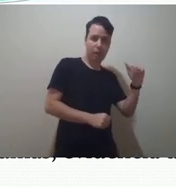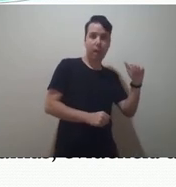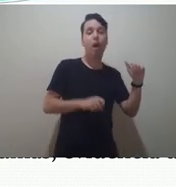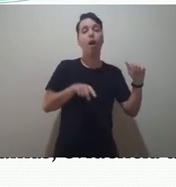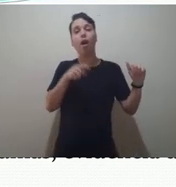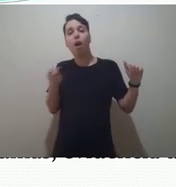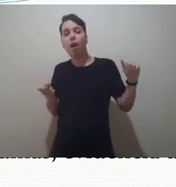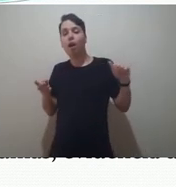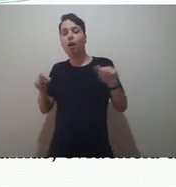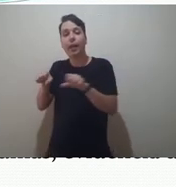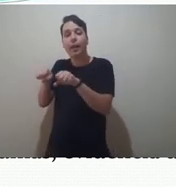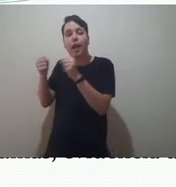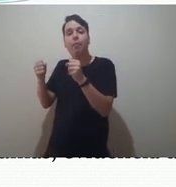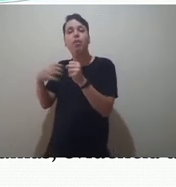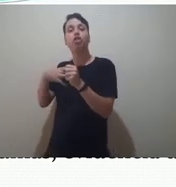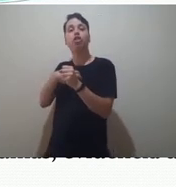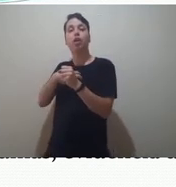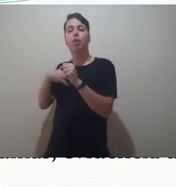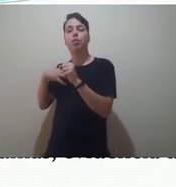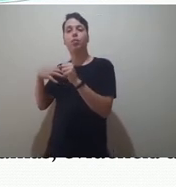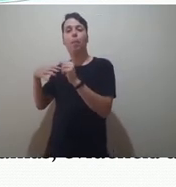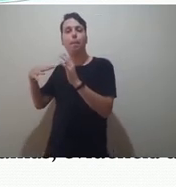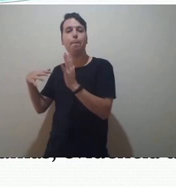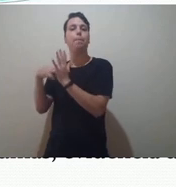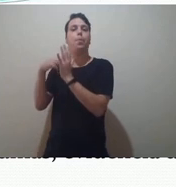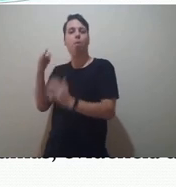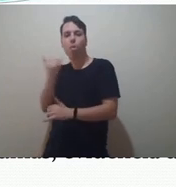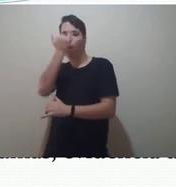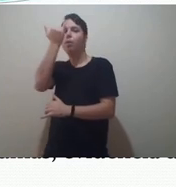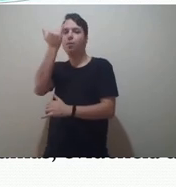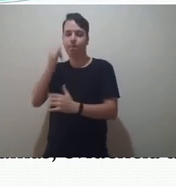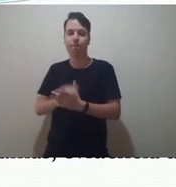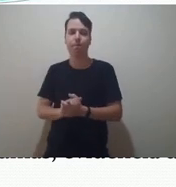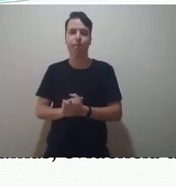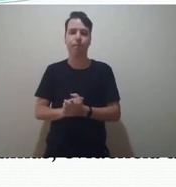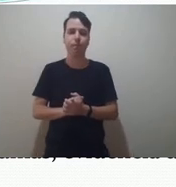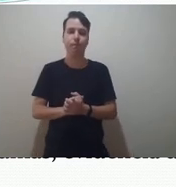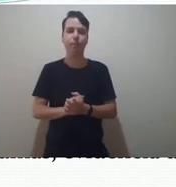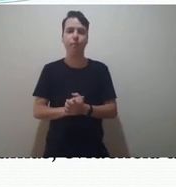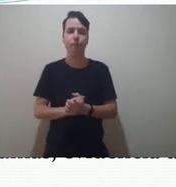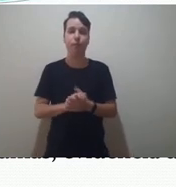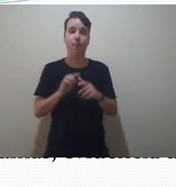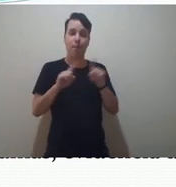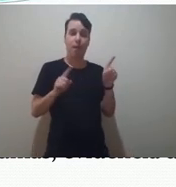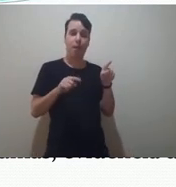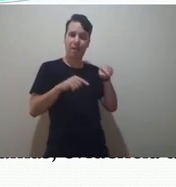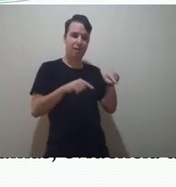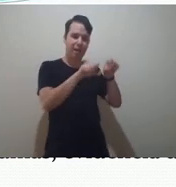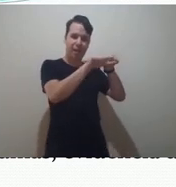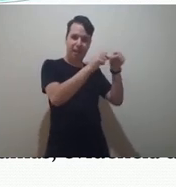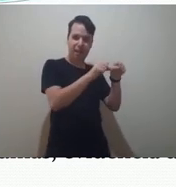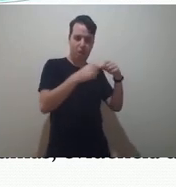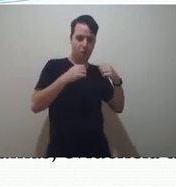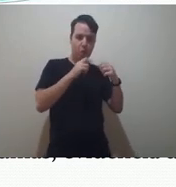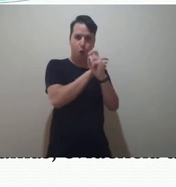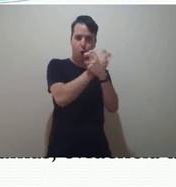não acidentais e fraturas causadas por acidentes mesmo. Mas as fraturas dos traumas não